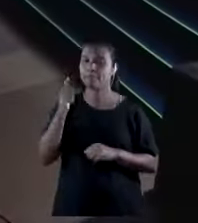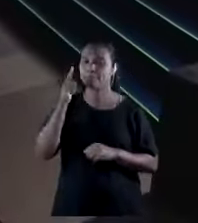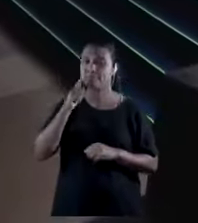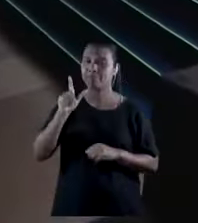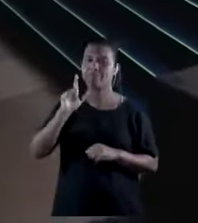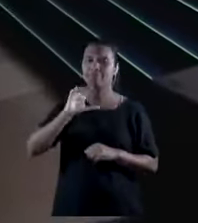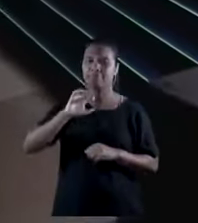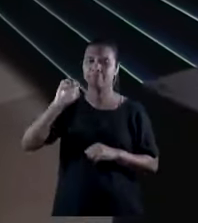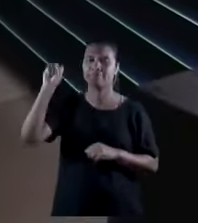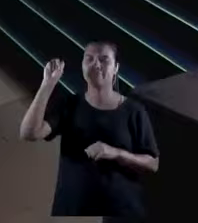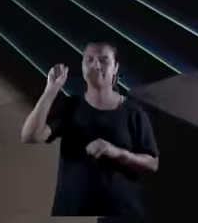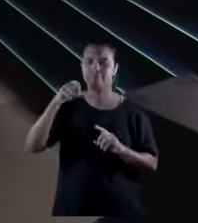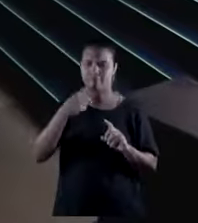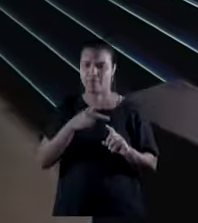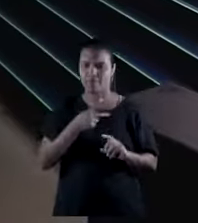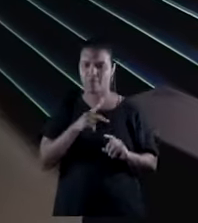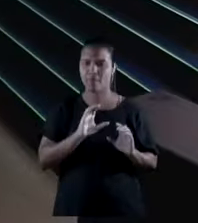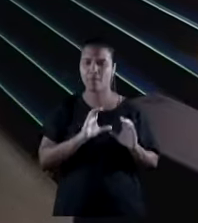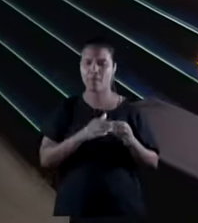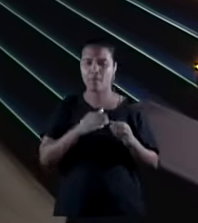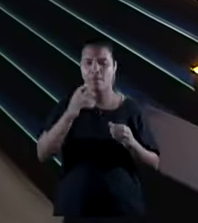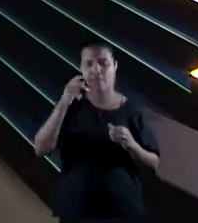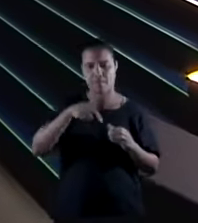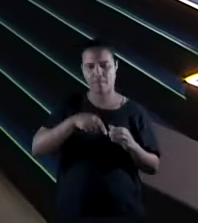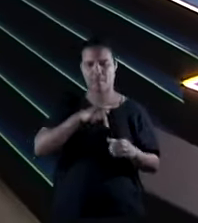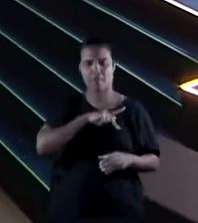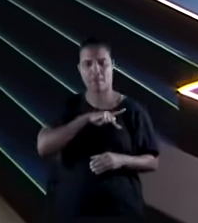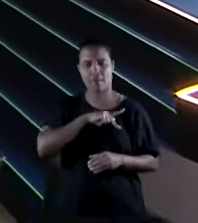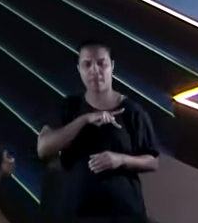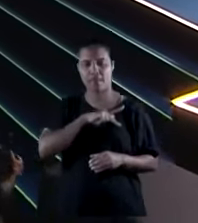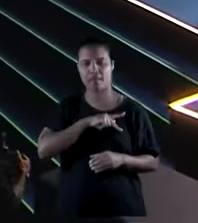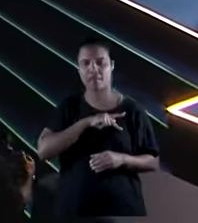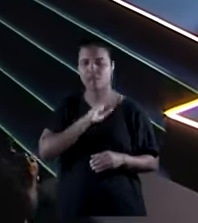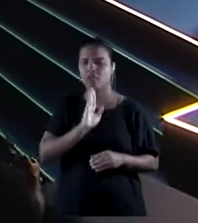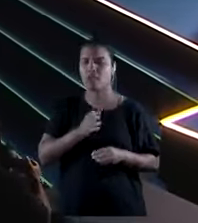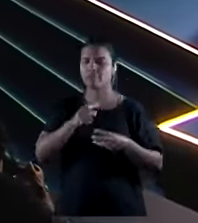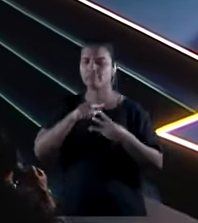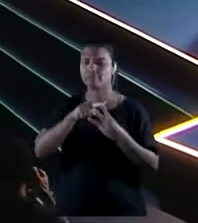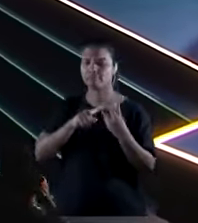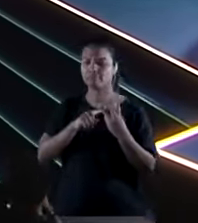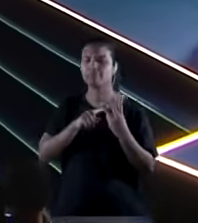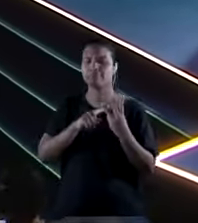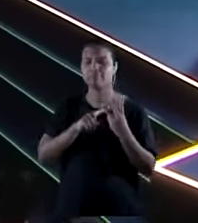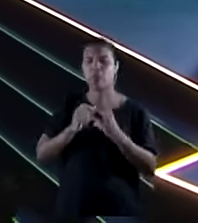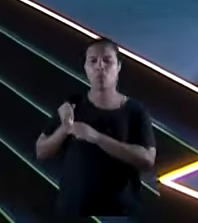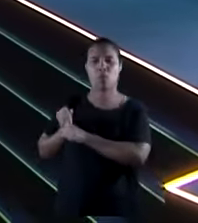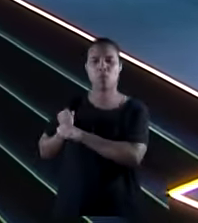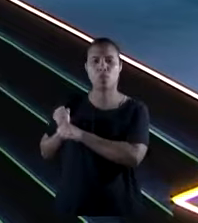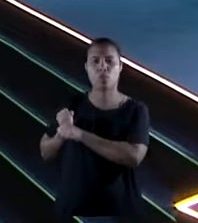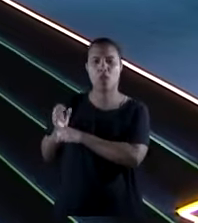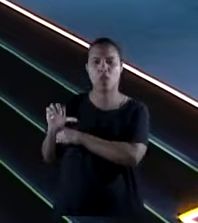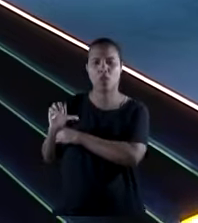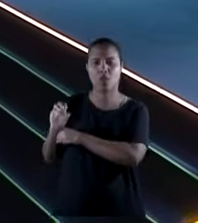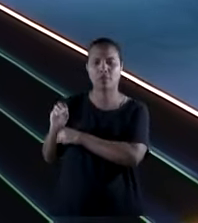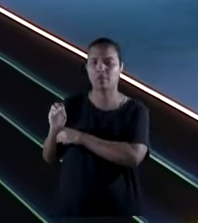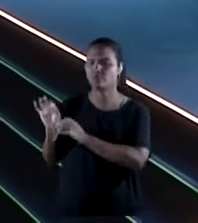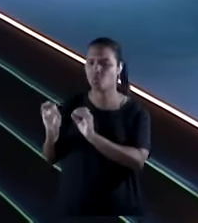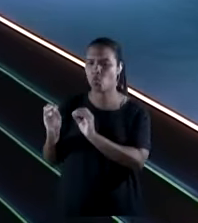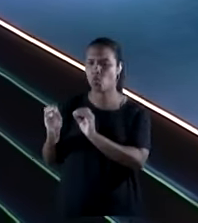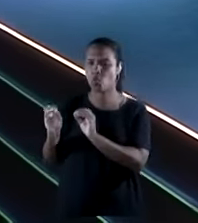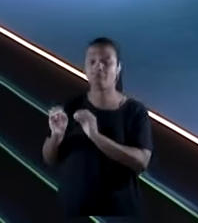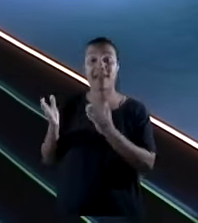do Palmeiras. Deu ao Palmeiras um tricampeonato paulista após 90 anos. E agora, né, Abel, tava faltando esse